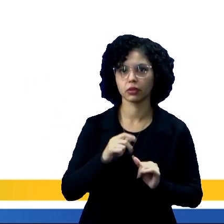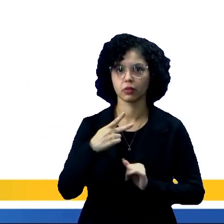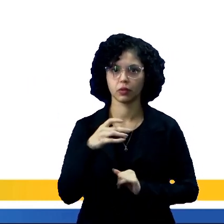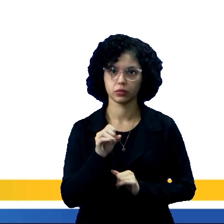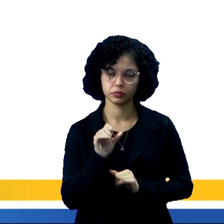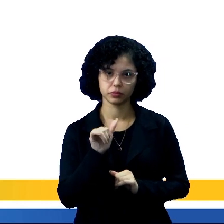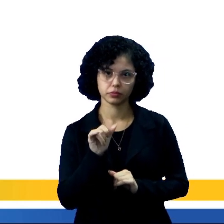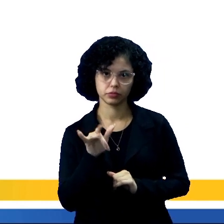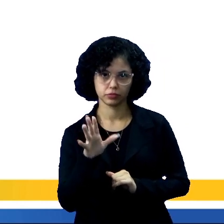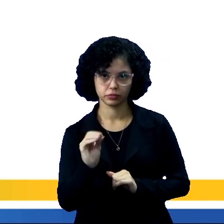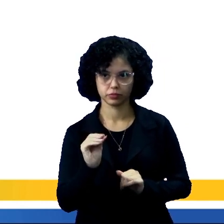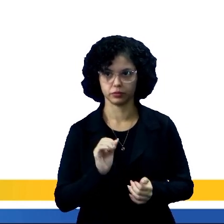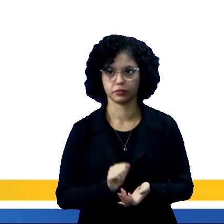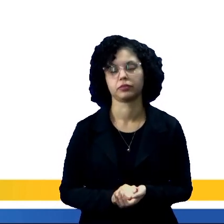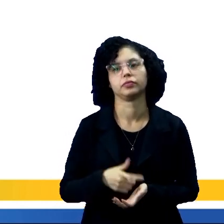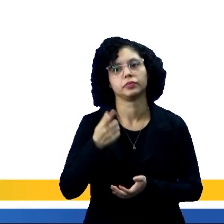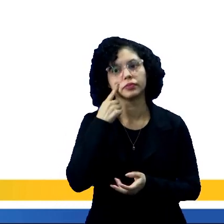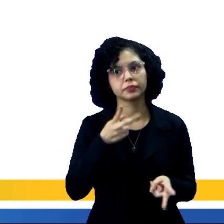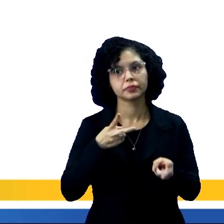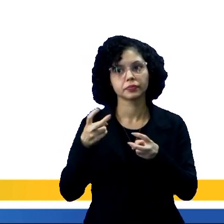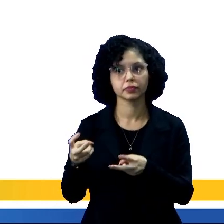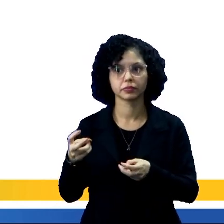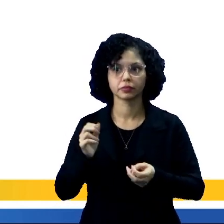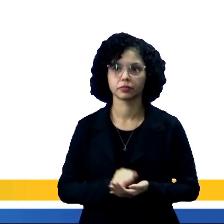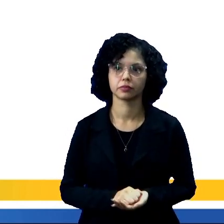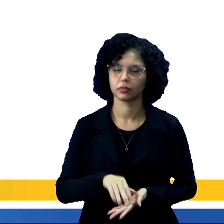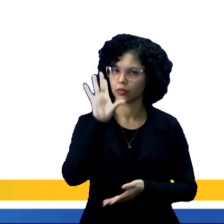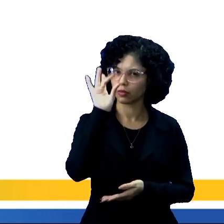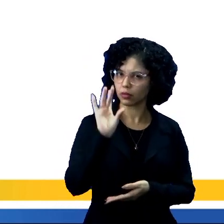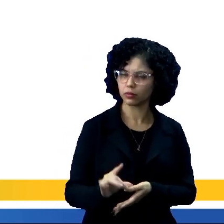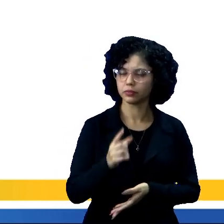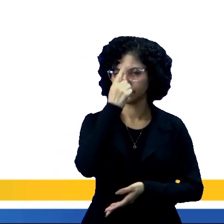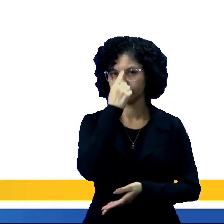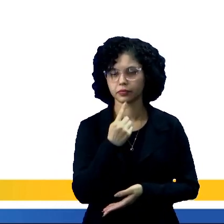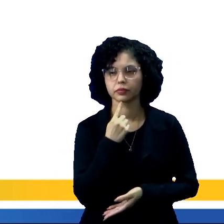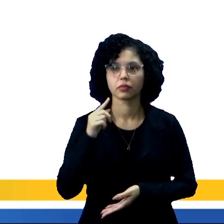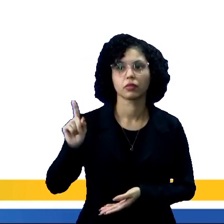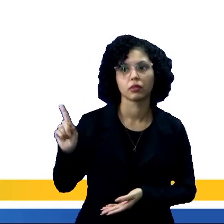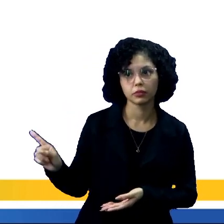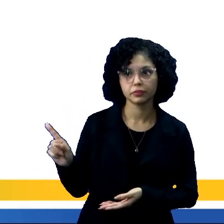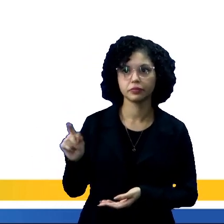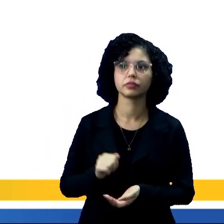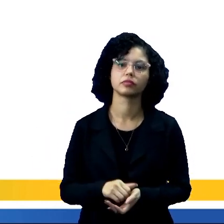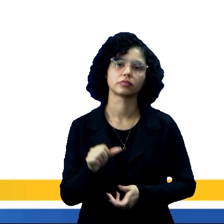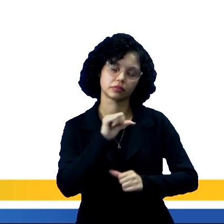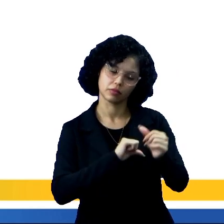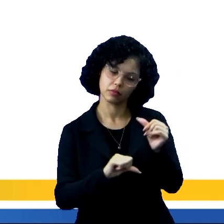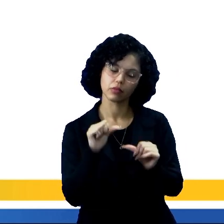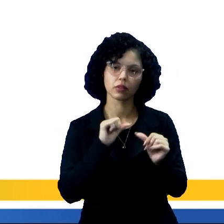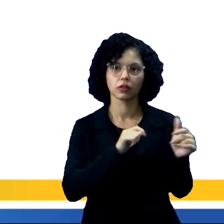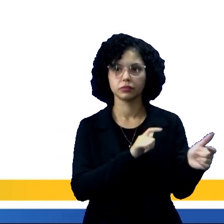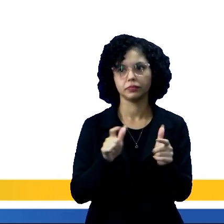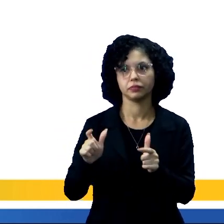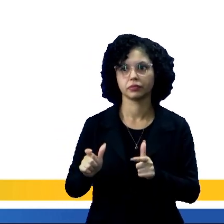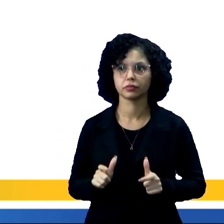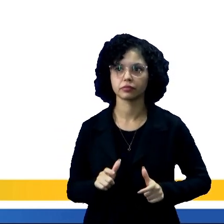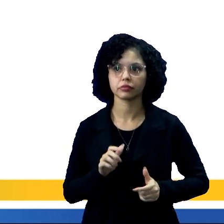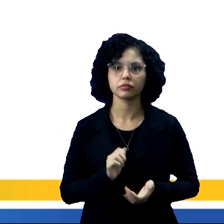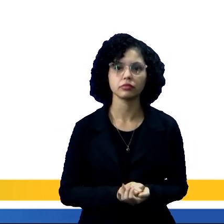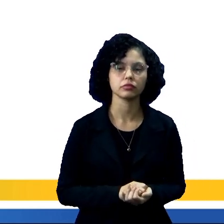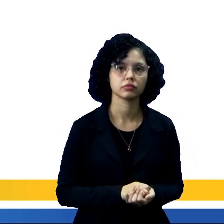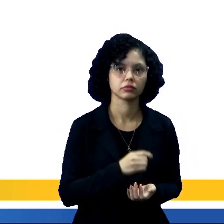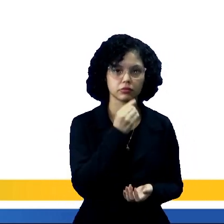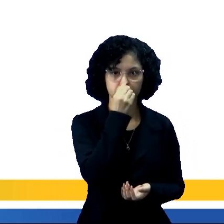posição, tá? Então observe aí, ó. Cada figura dessa, ele só vai mudando a localização,